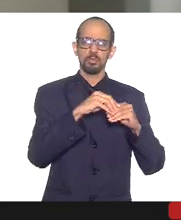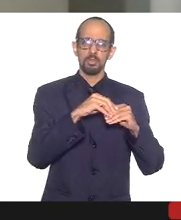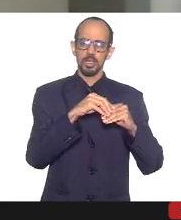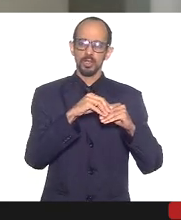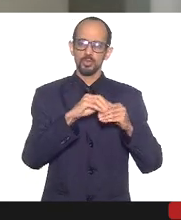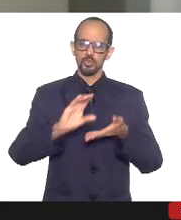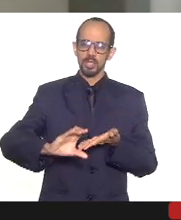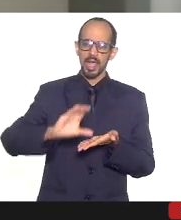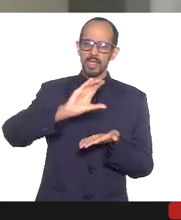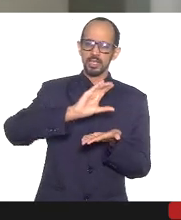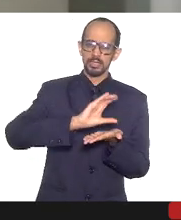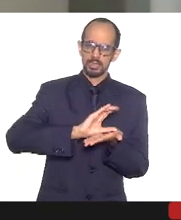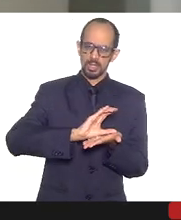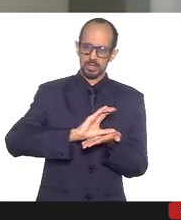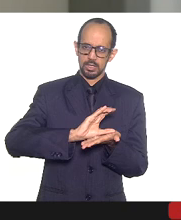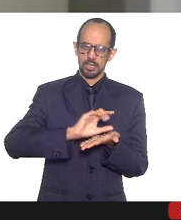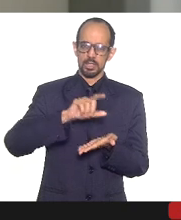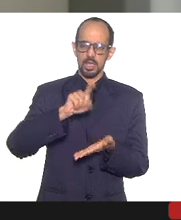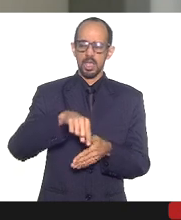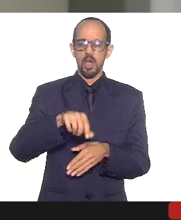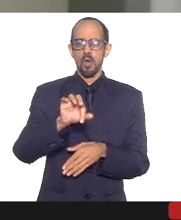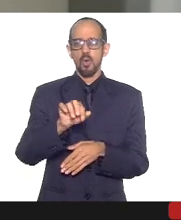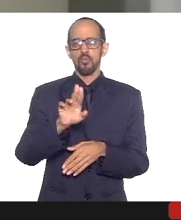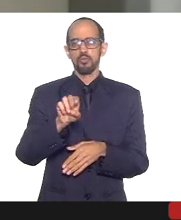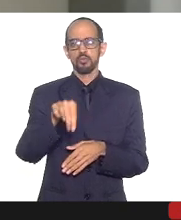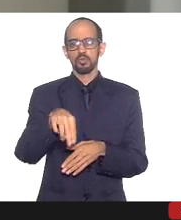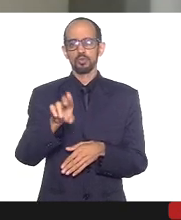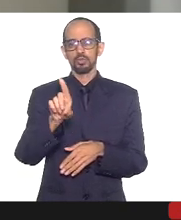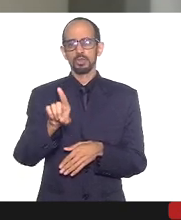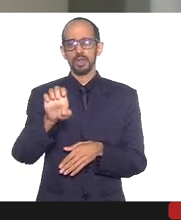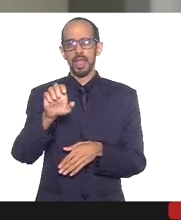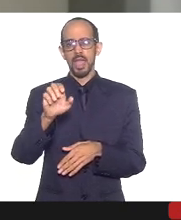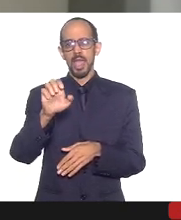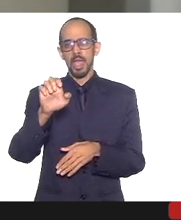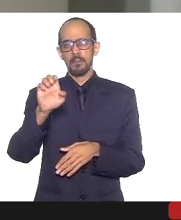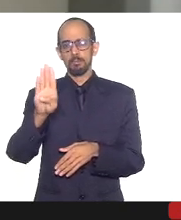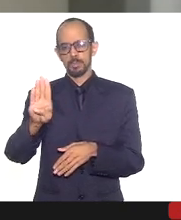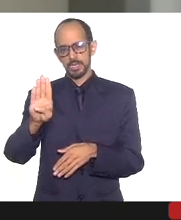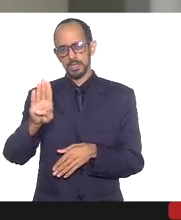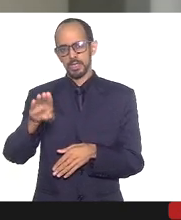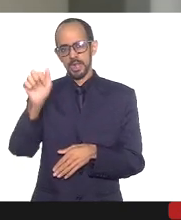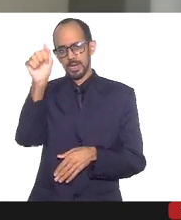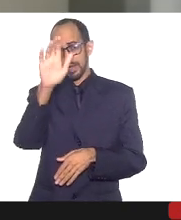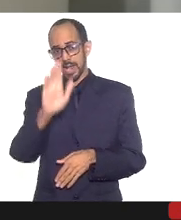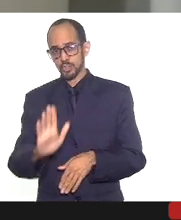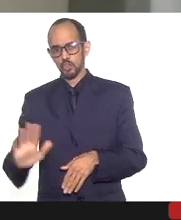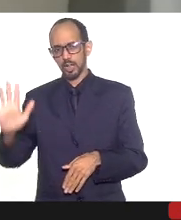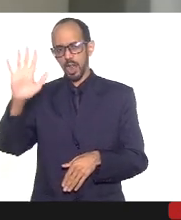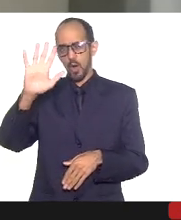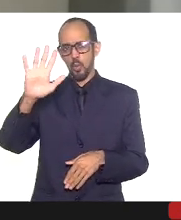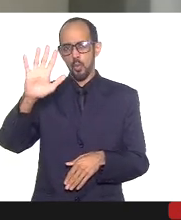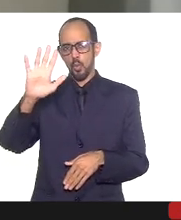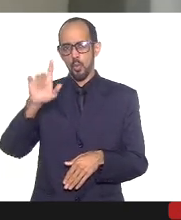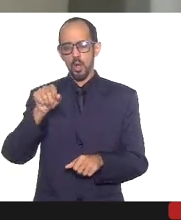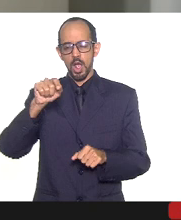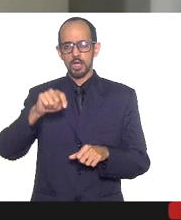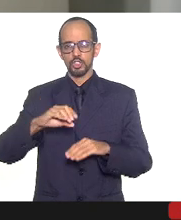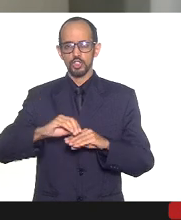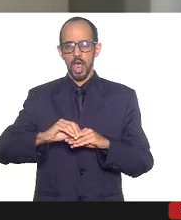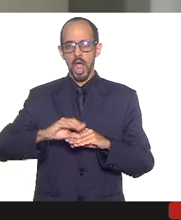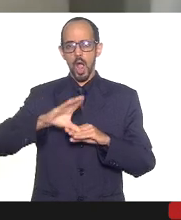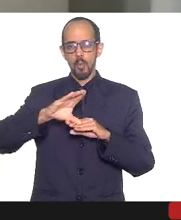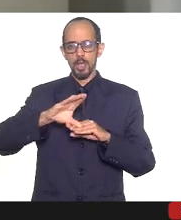do orçamento da educação, que foi o Fundeb Nacional, que com a mudança da legislação, nós tivemos um aumento da cota federal